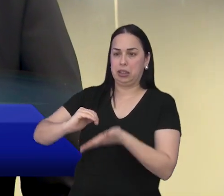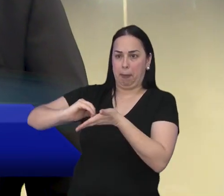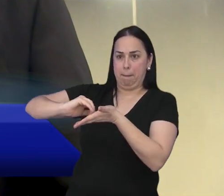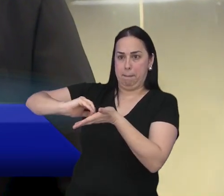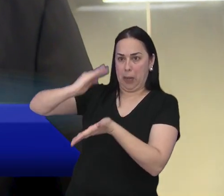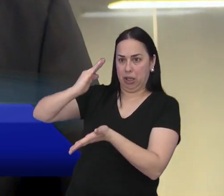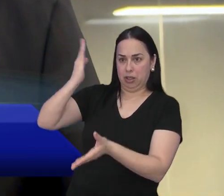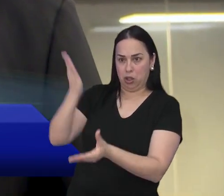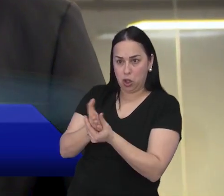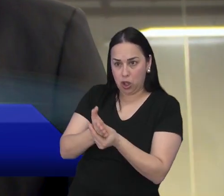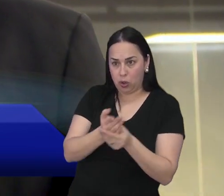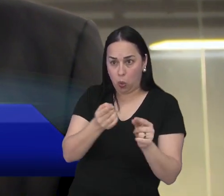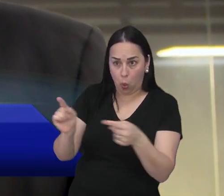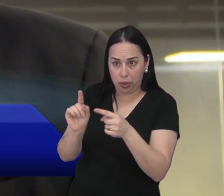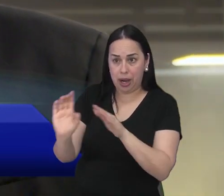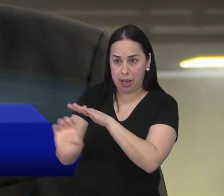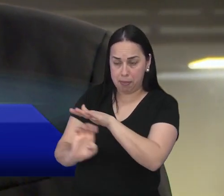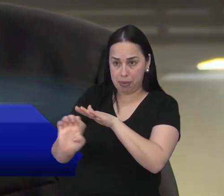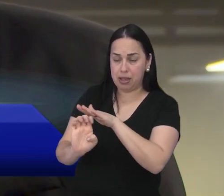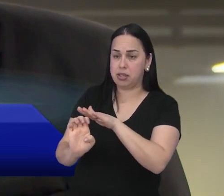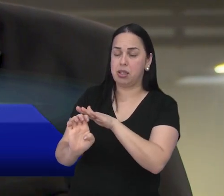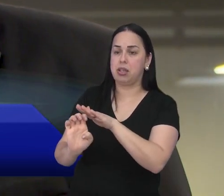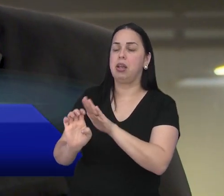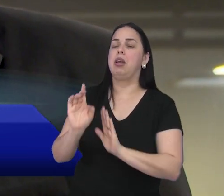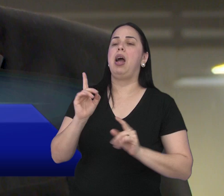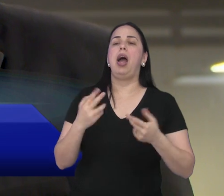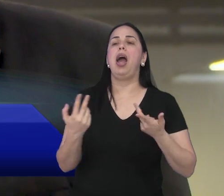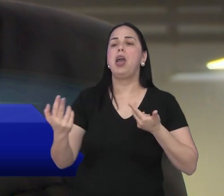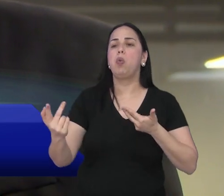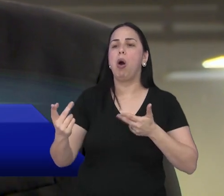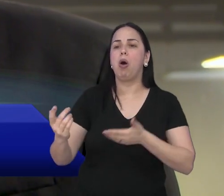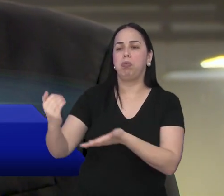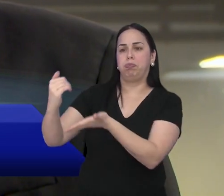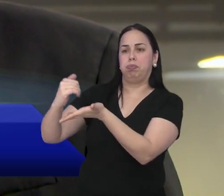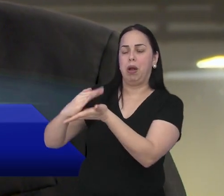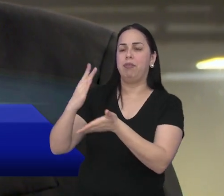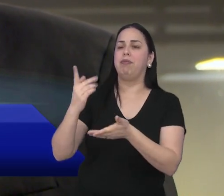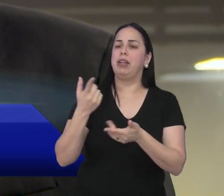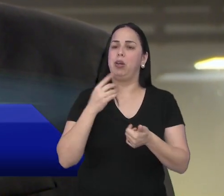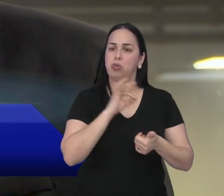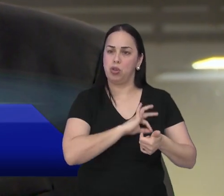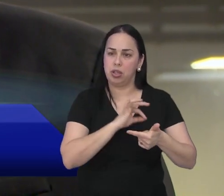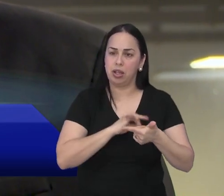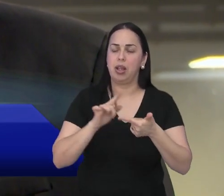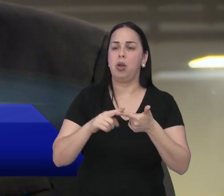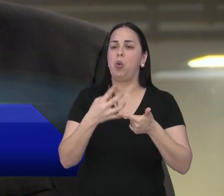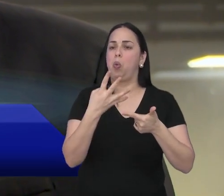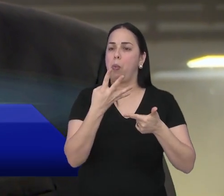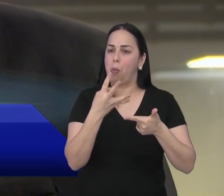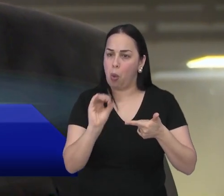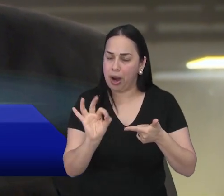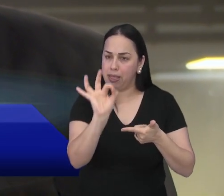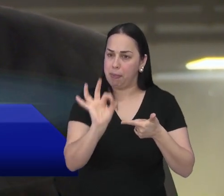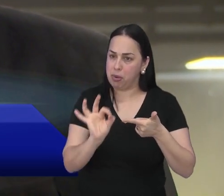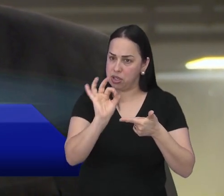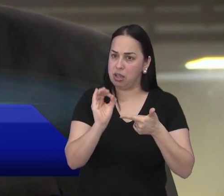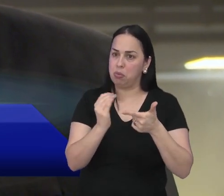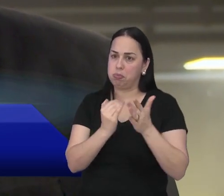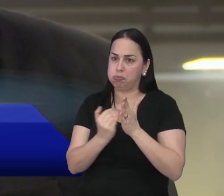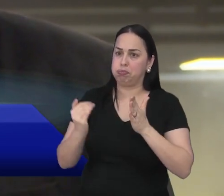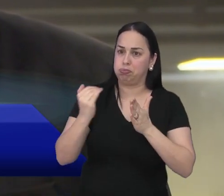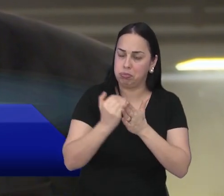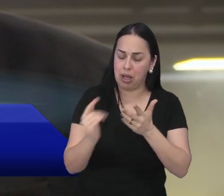indireta, ela sai recebendo as verbas como se tivesse sido dispensada sem justa causa. Então vai receber aviso prévio, multa de